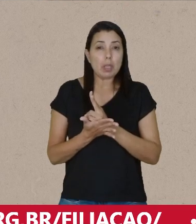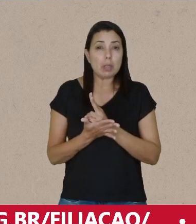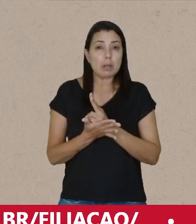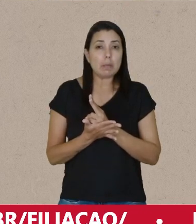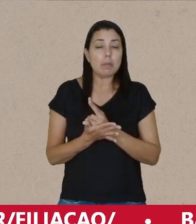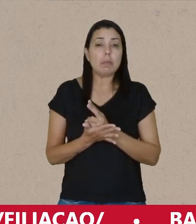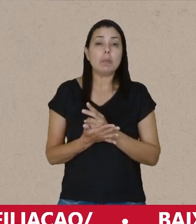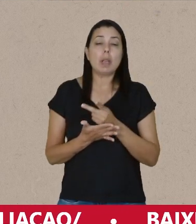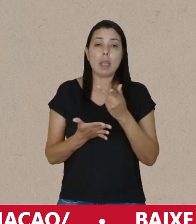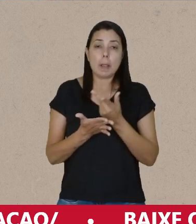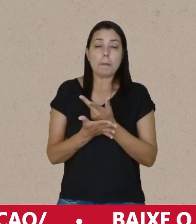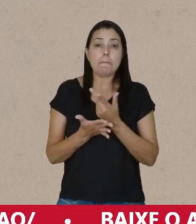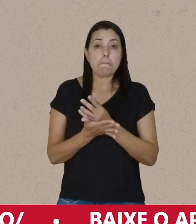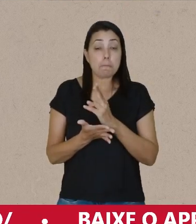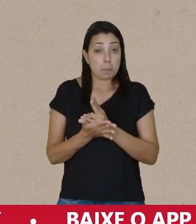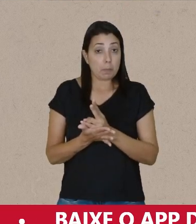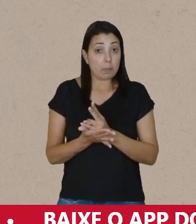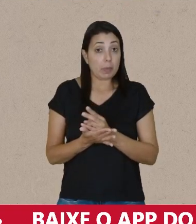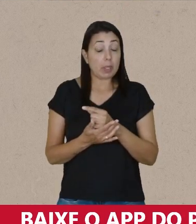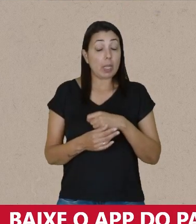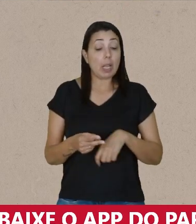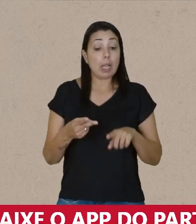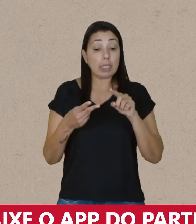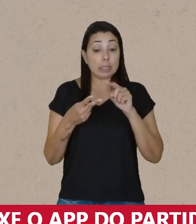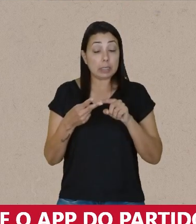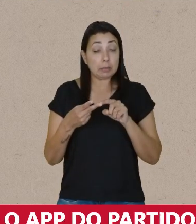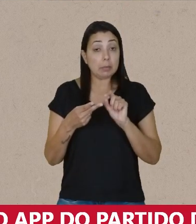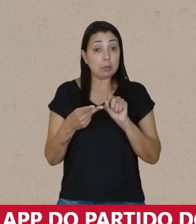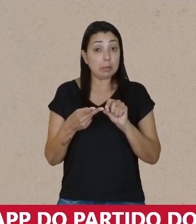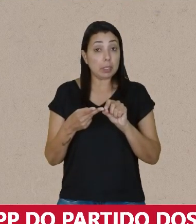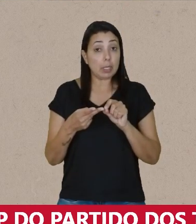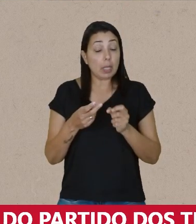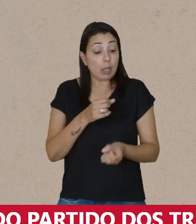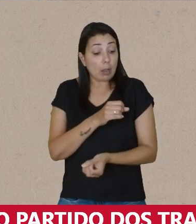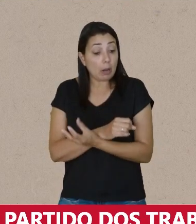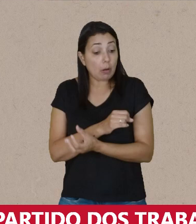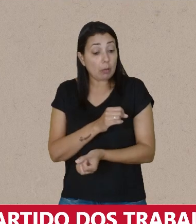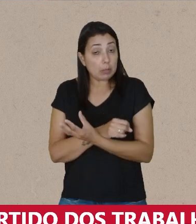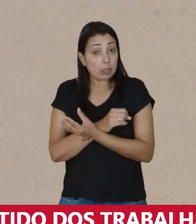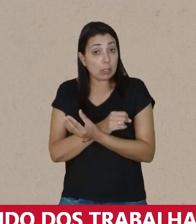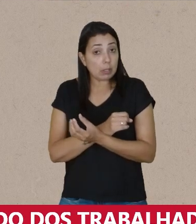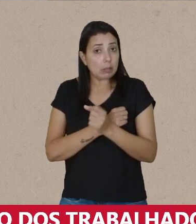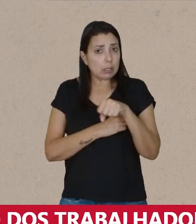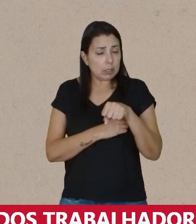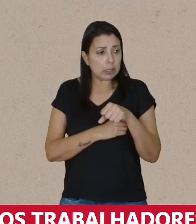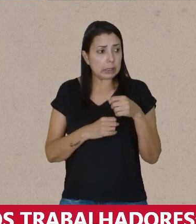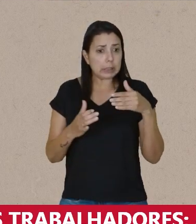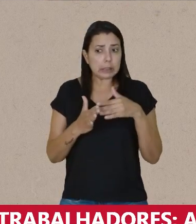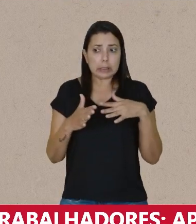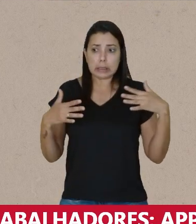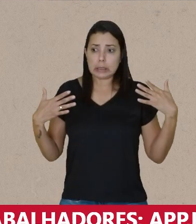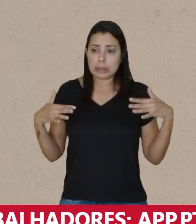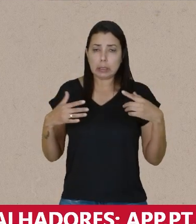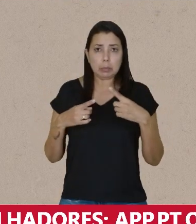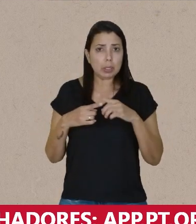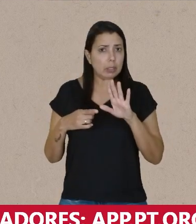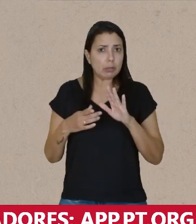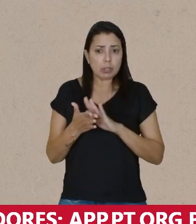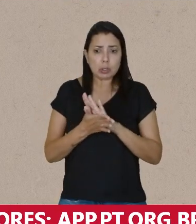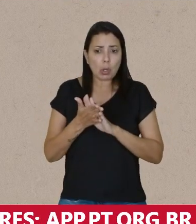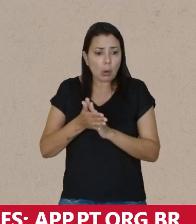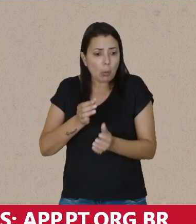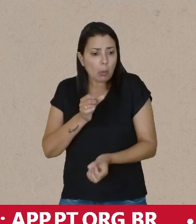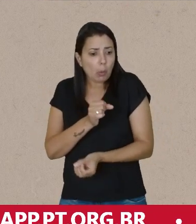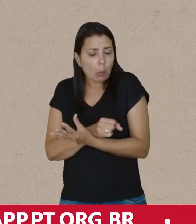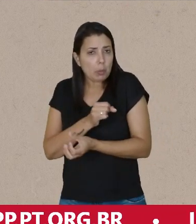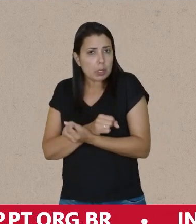muita perplexidade, né? A segunda fase, a questão da corrupção, foi muito impactante, porque não foi uma